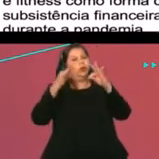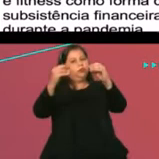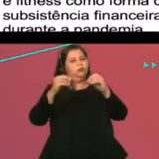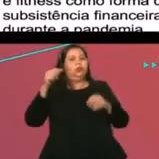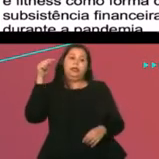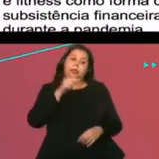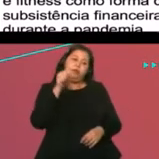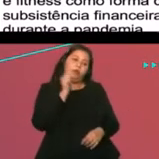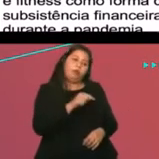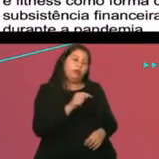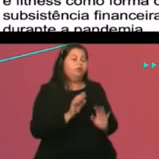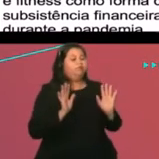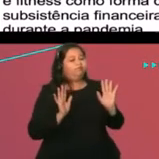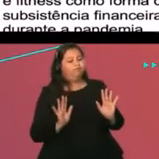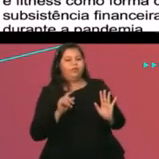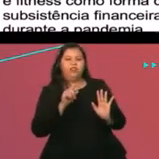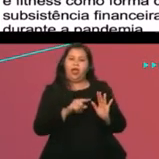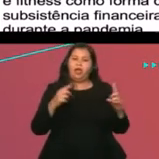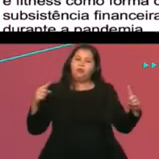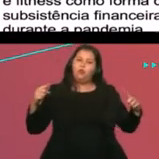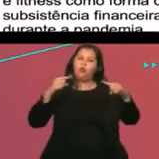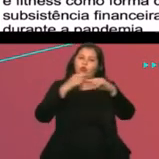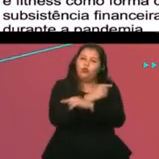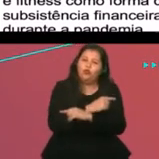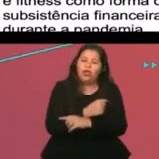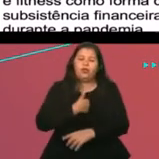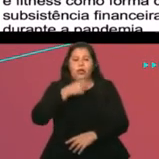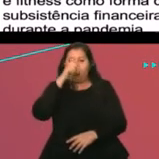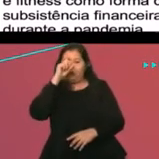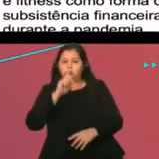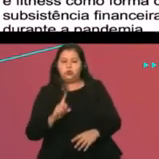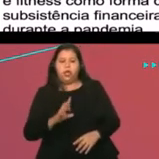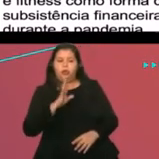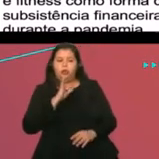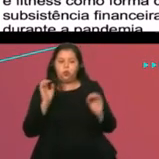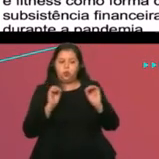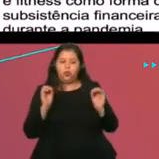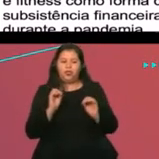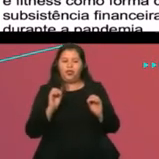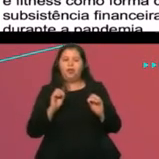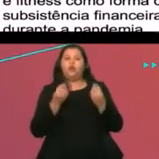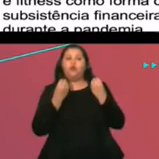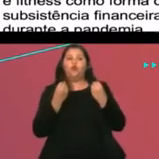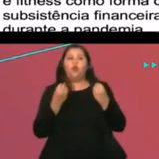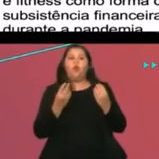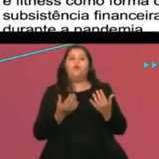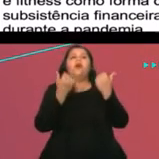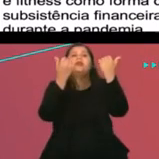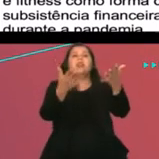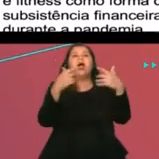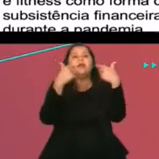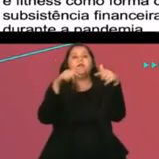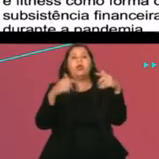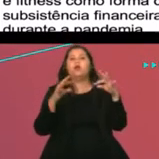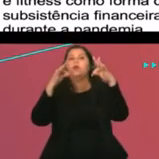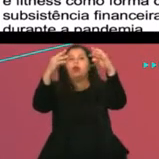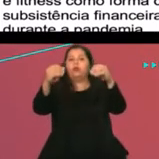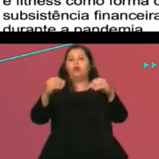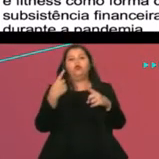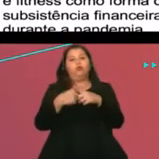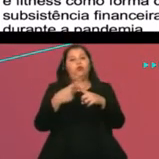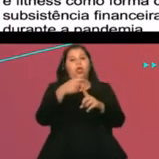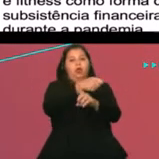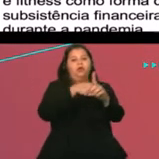questão como é que eu vou dizer assim controvérsia não sei até que ponto a gente vai precisar tem emprego para todos lá que mostrei pra vocês que a